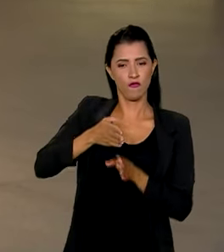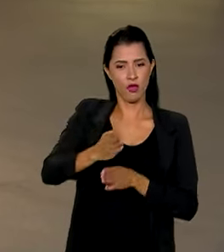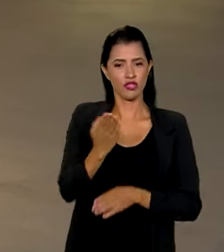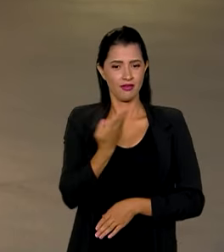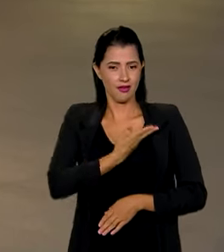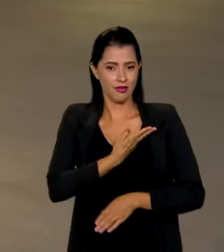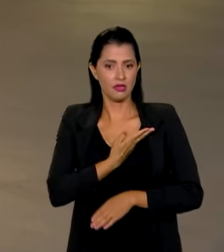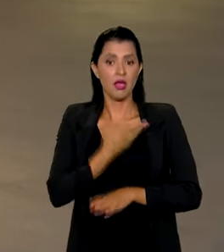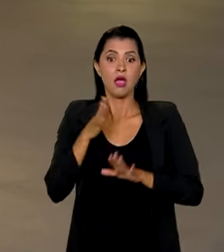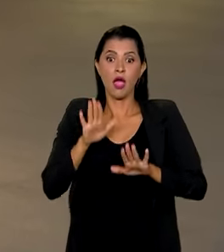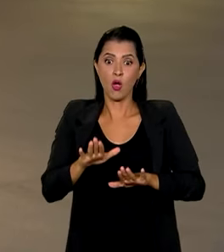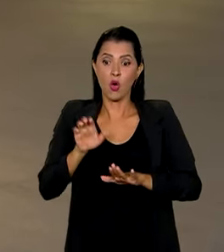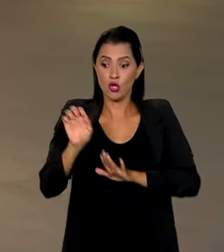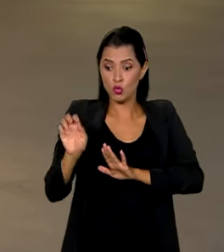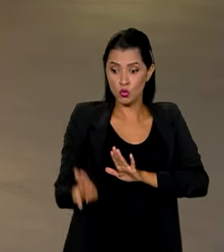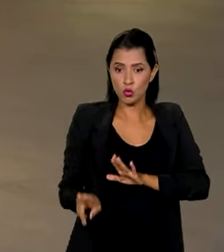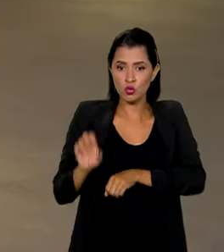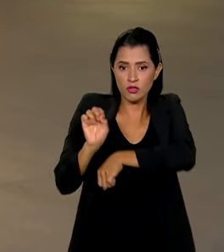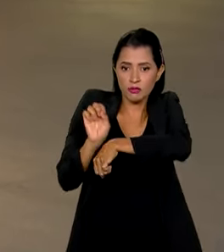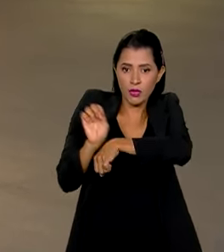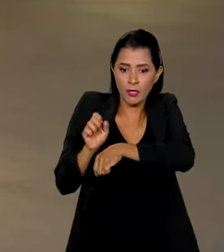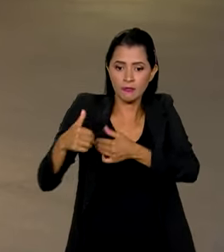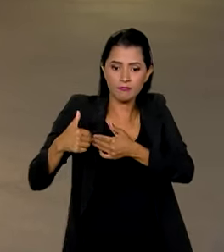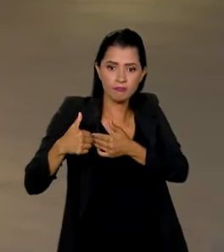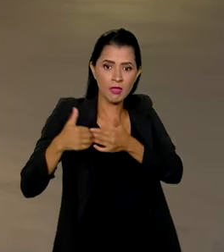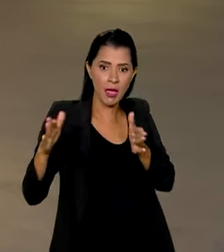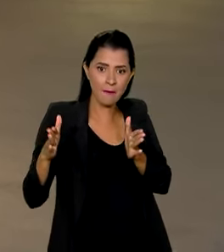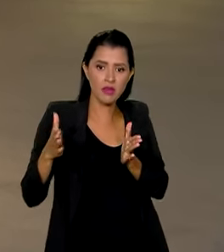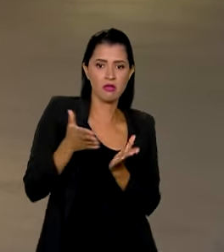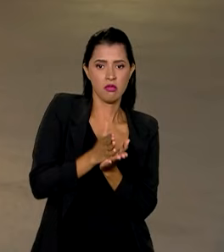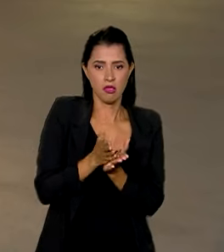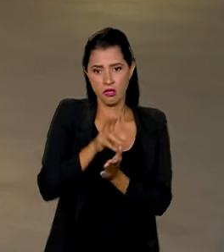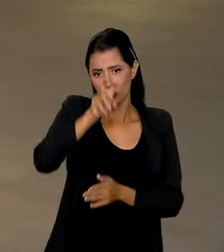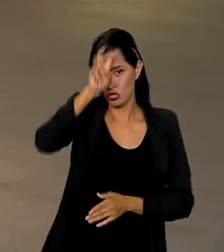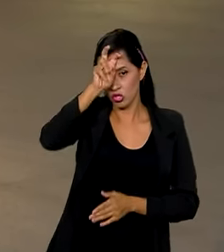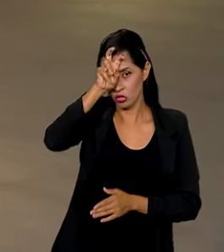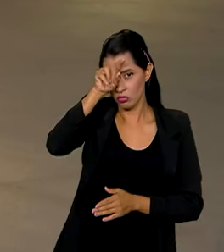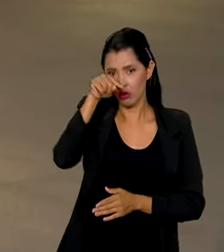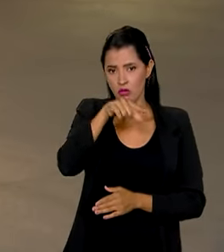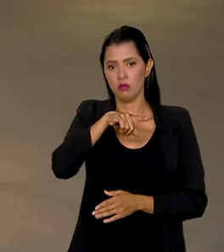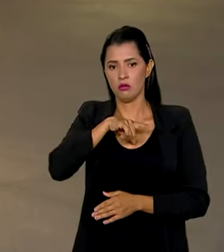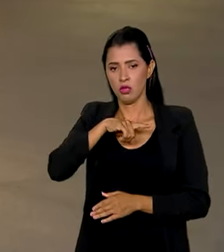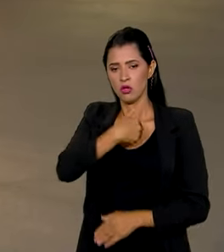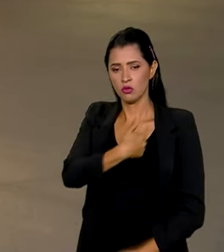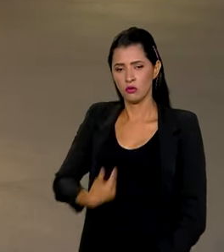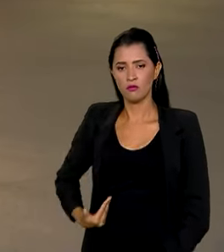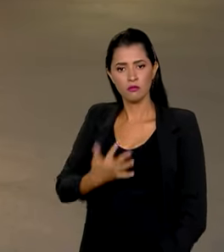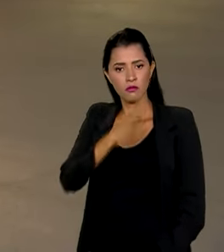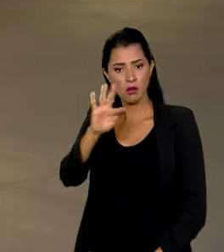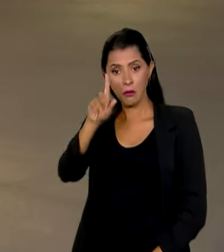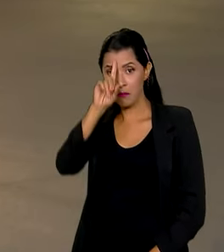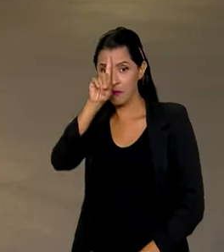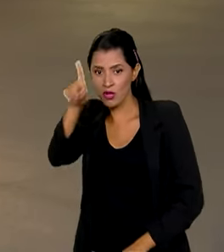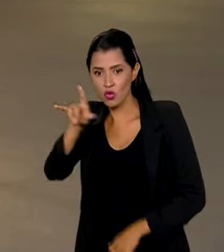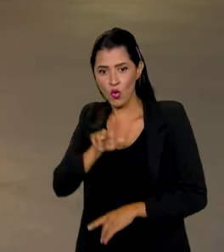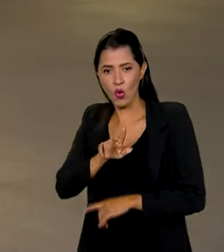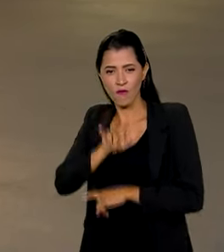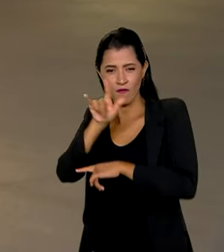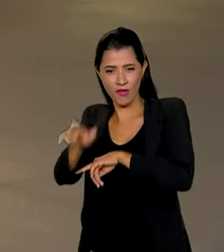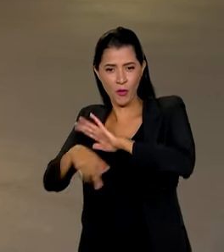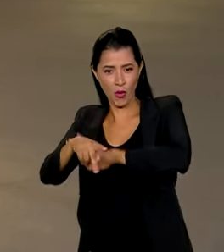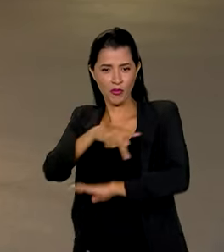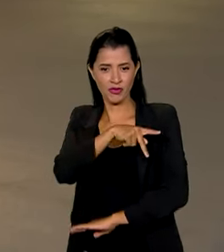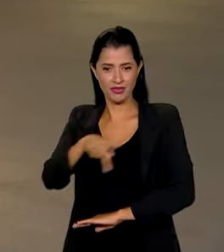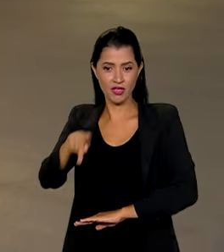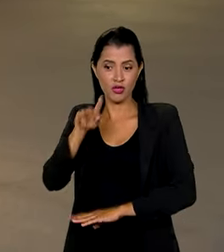agora aguardam no Sul a abertura de uma passagem pelo Egito o governo federal enviou o avião presidencial para